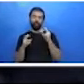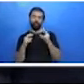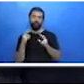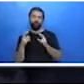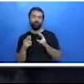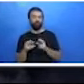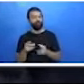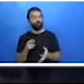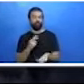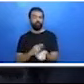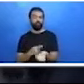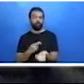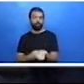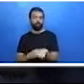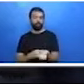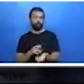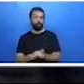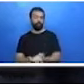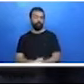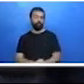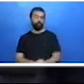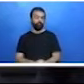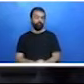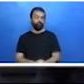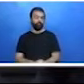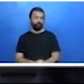com o ritmo desse poema?